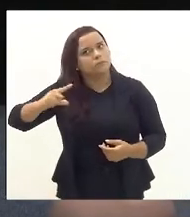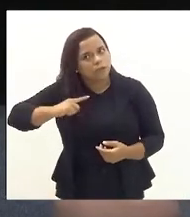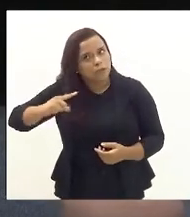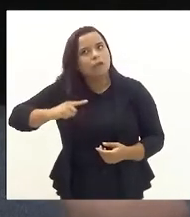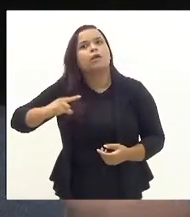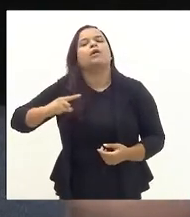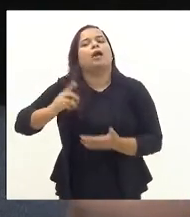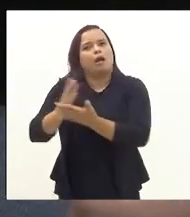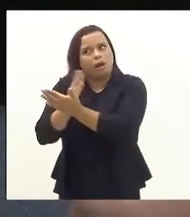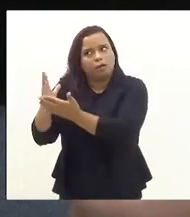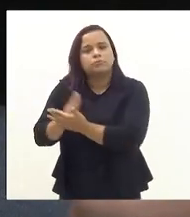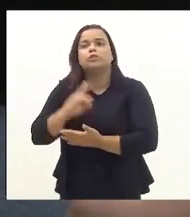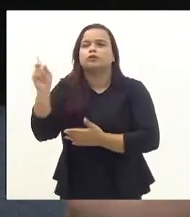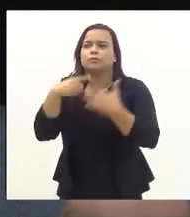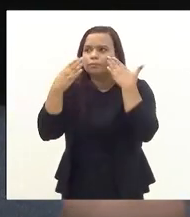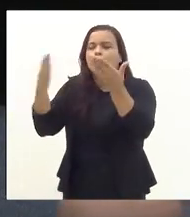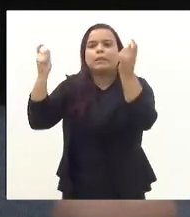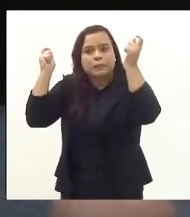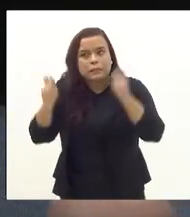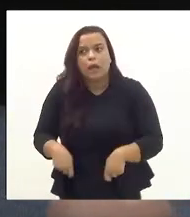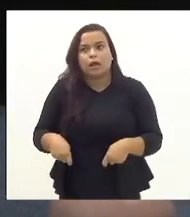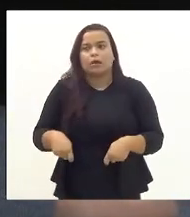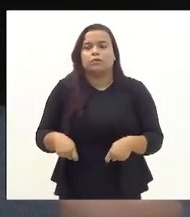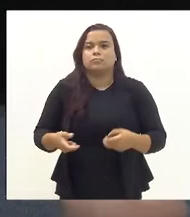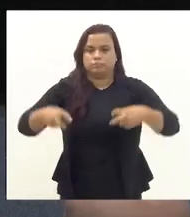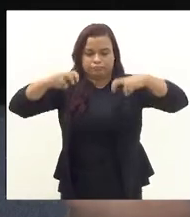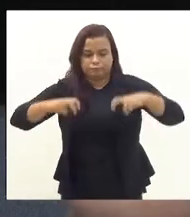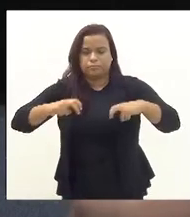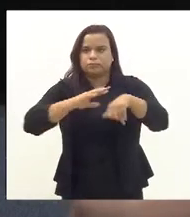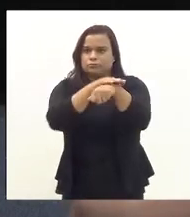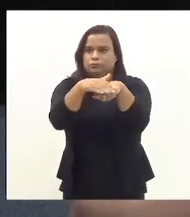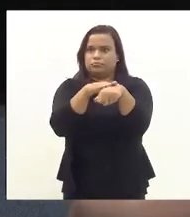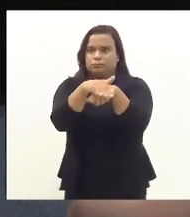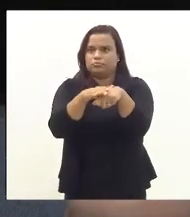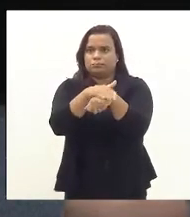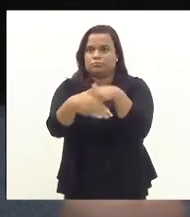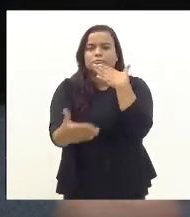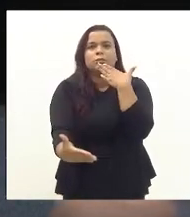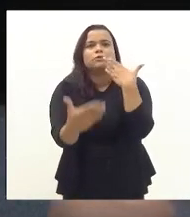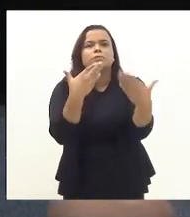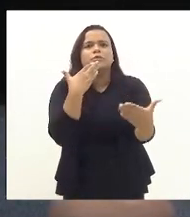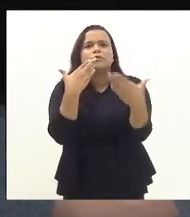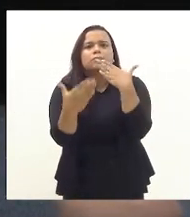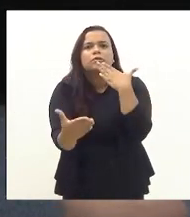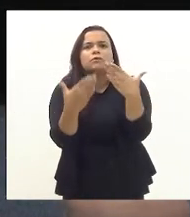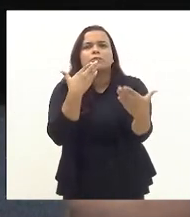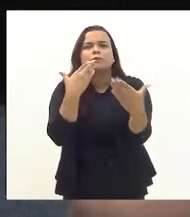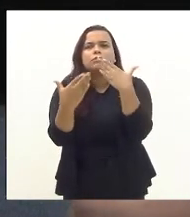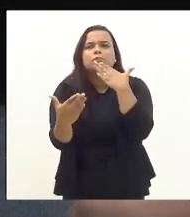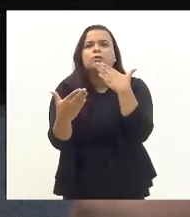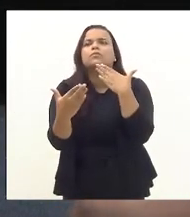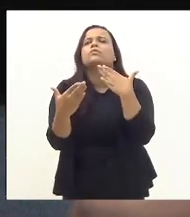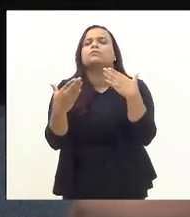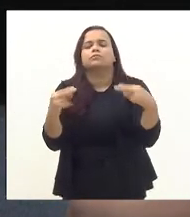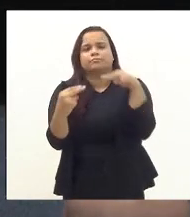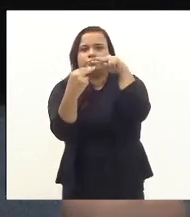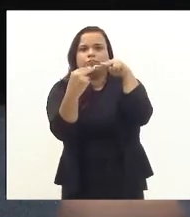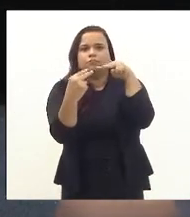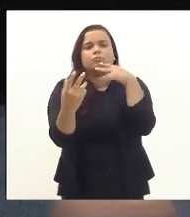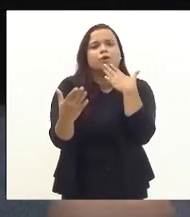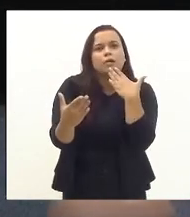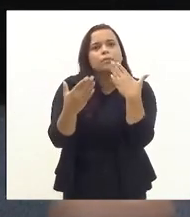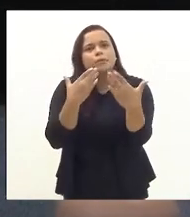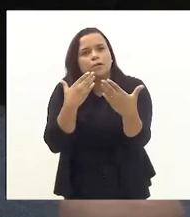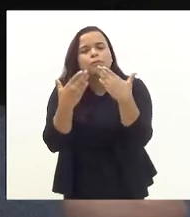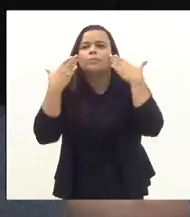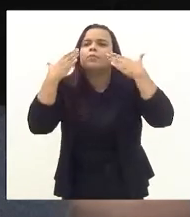demonstrar que a gente tem capacidade, sim, de sentar e conversar de diálogo para diálogo, cara a cara, e mostrar